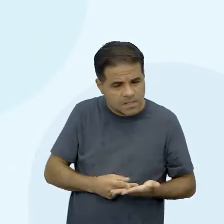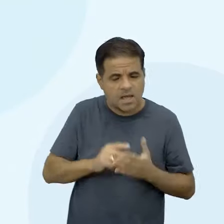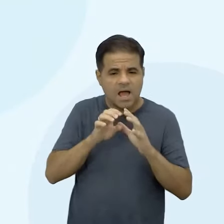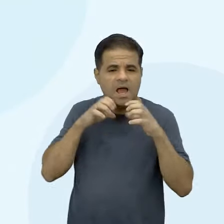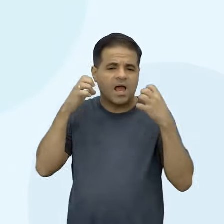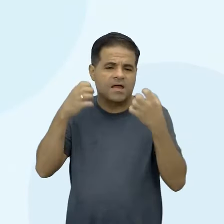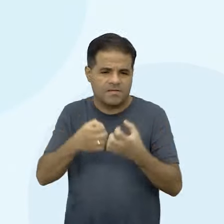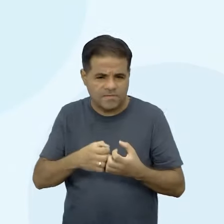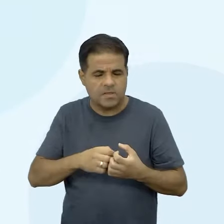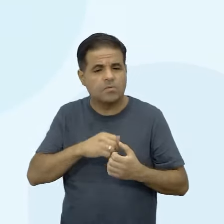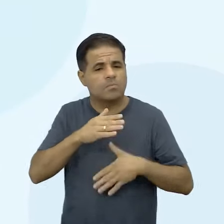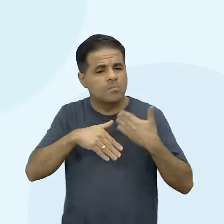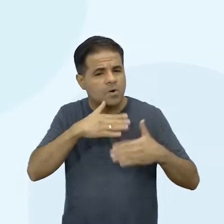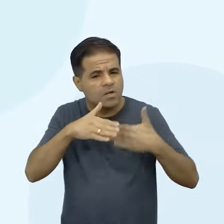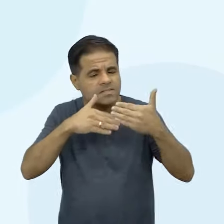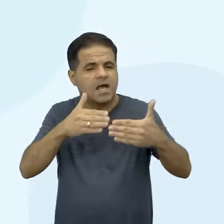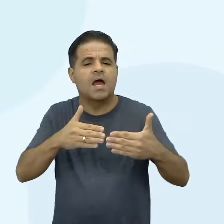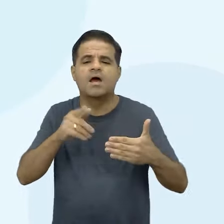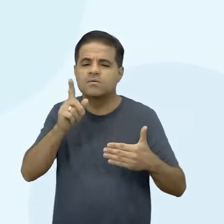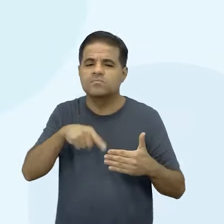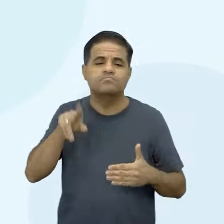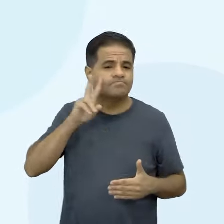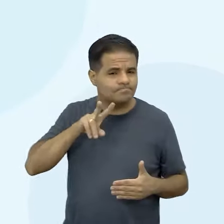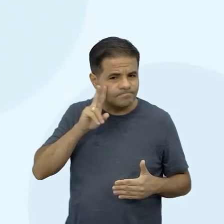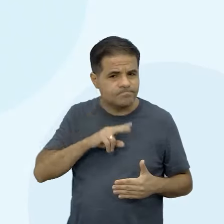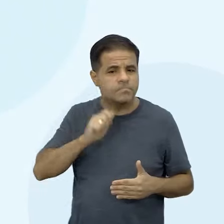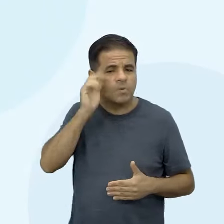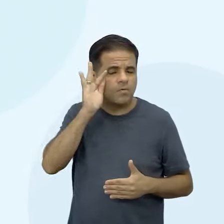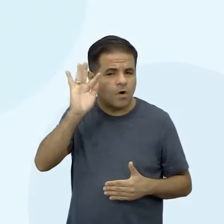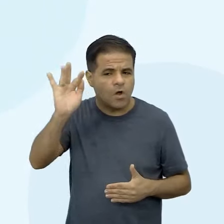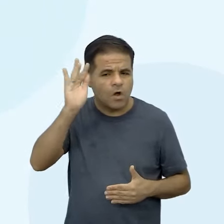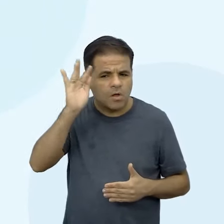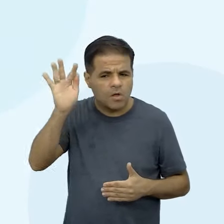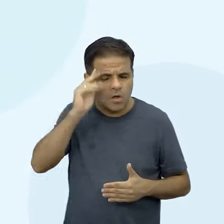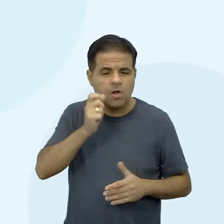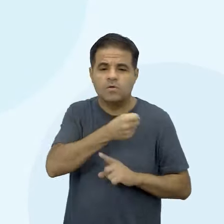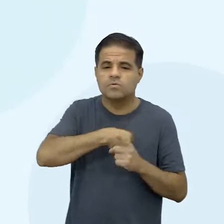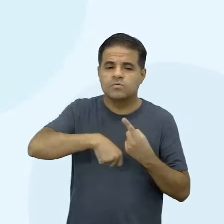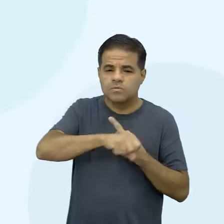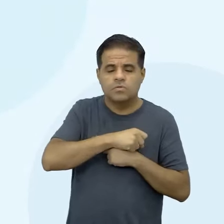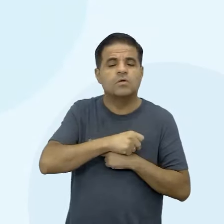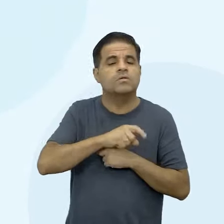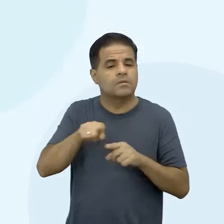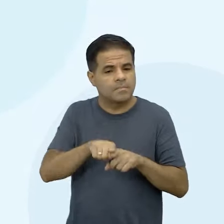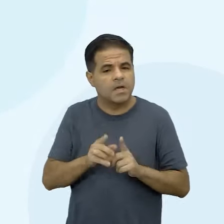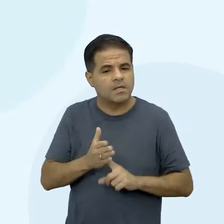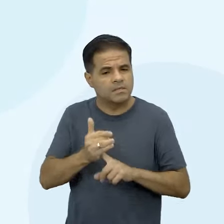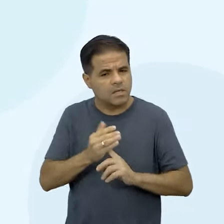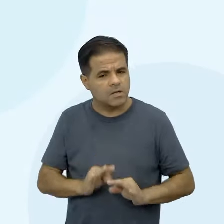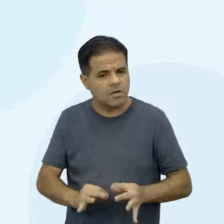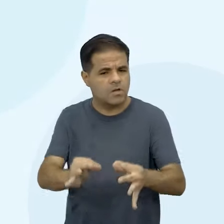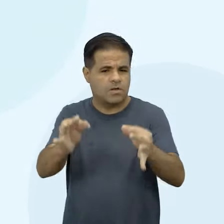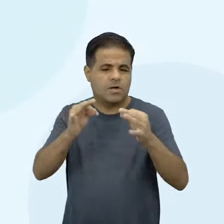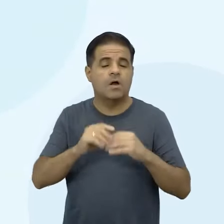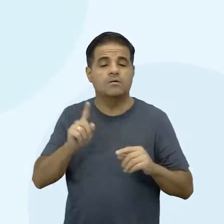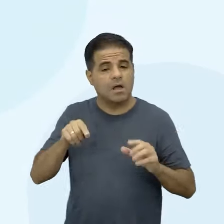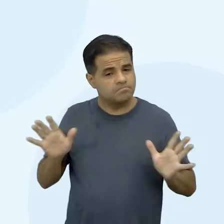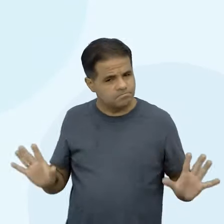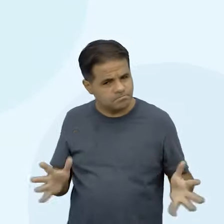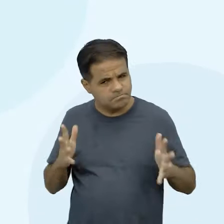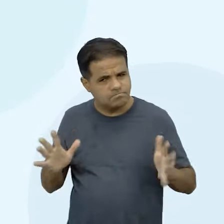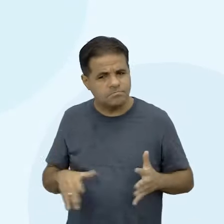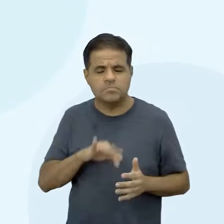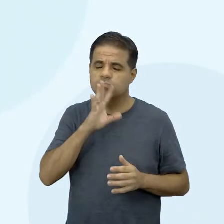e processos de natureza histórico-filosófica, socioeconômica e tecnológica,